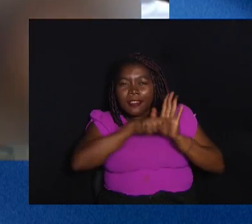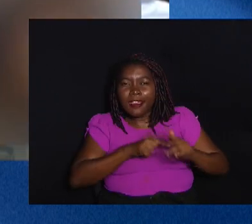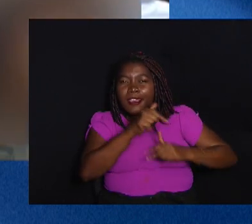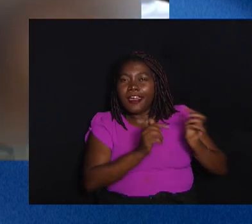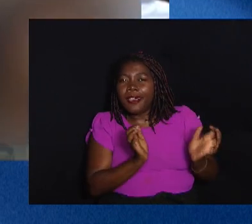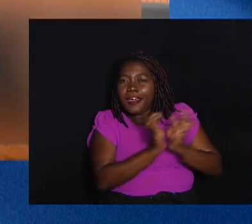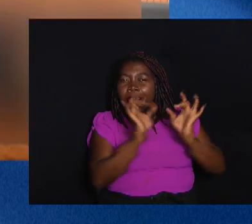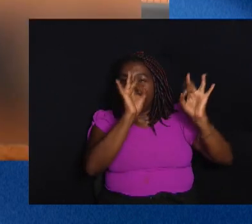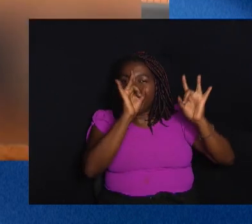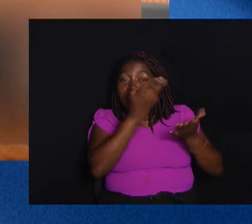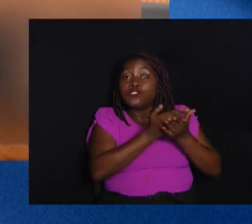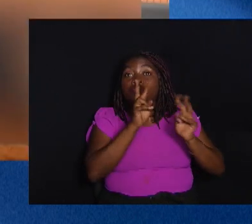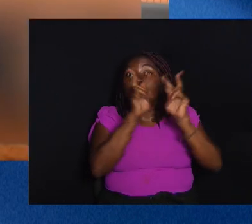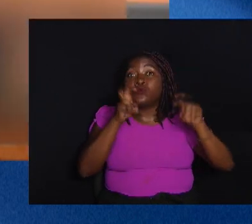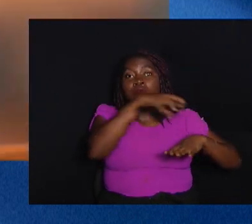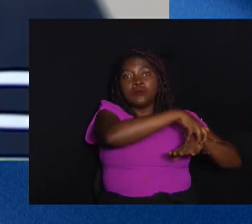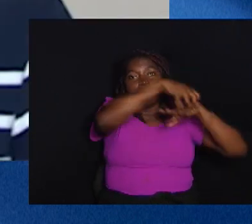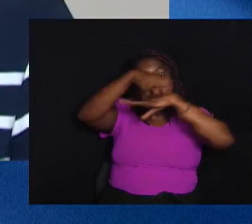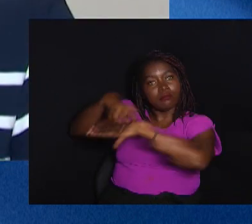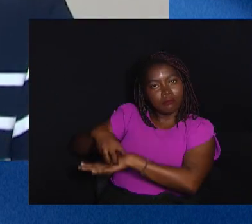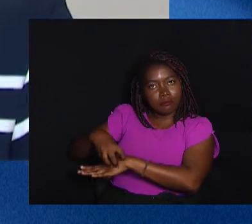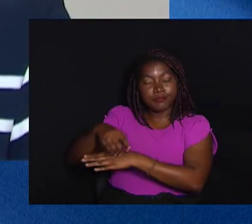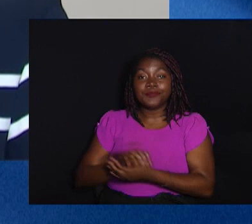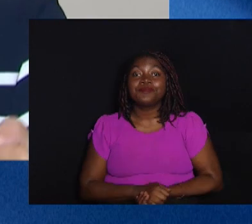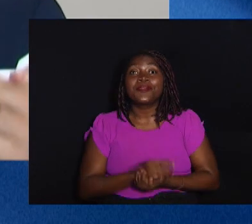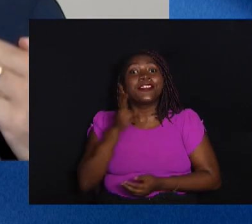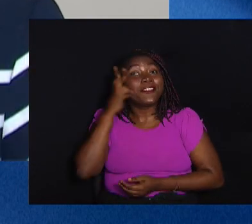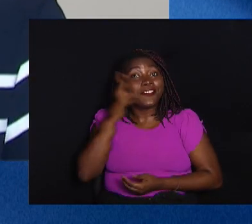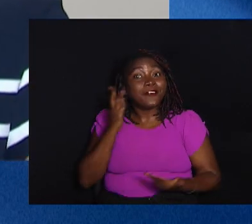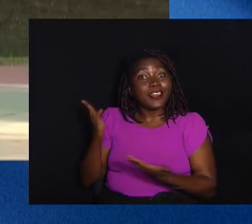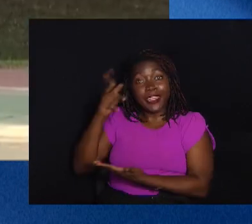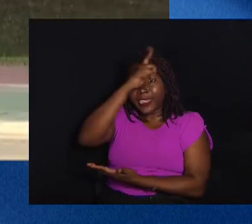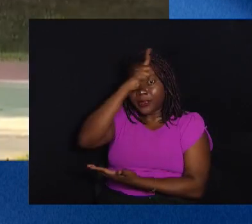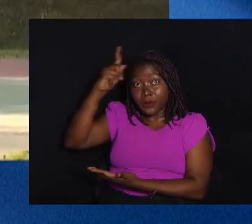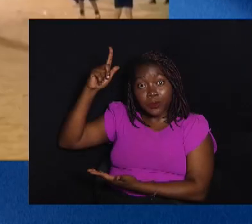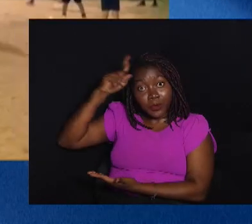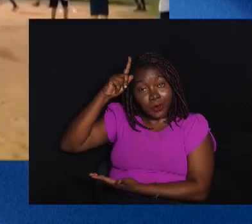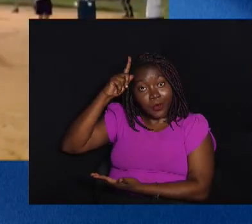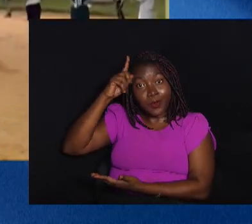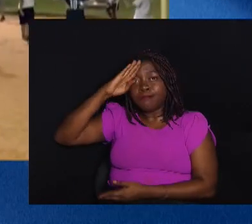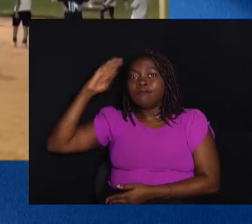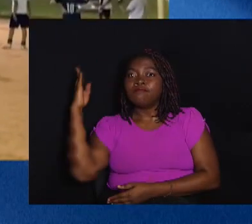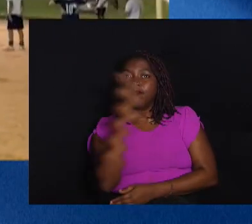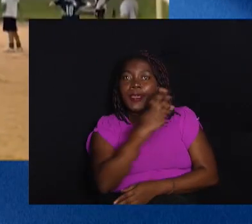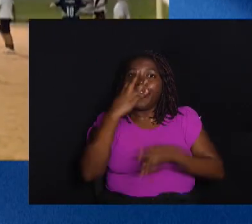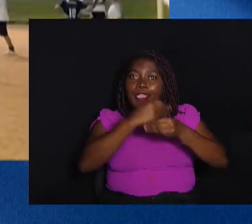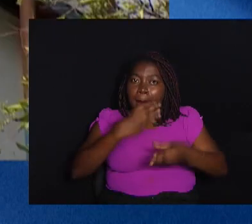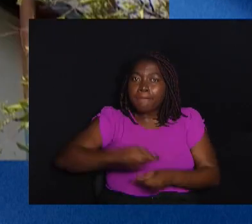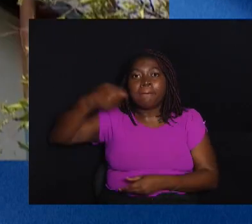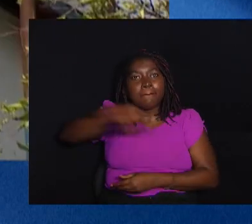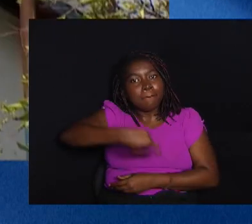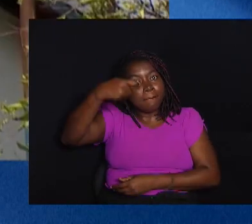de Estudos sobre o Transporte Público. Vereador Gustavo Peta destina emendas